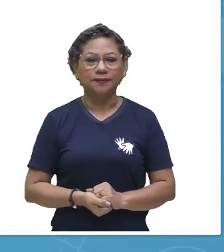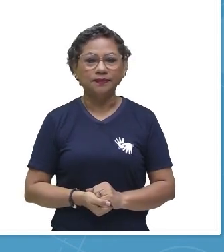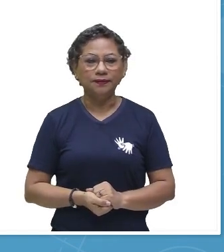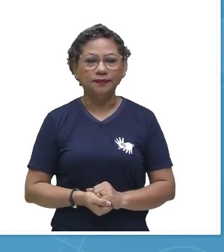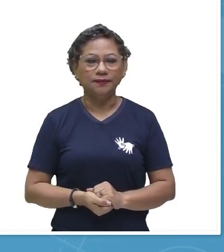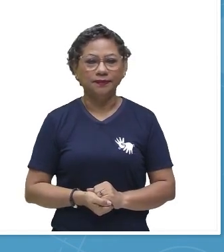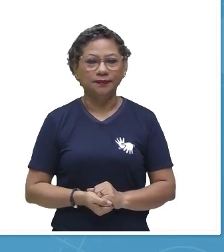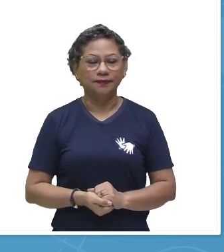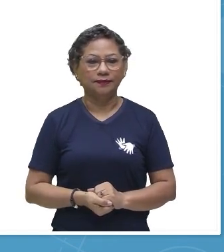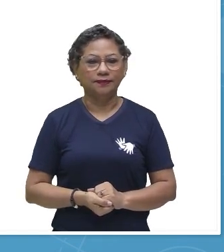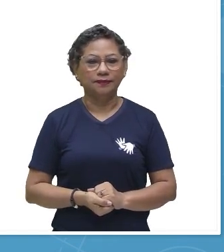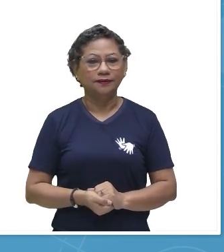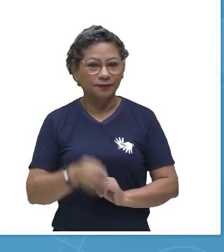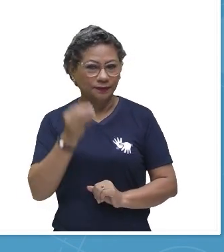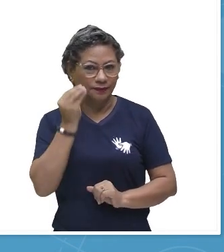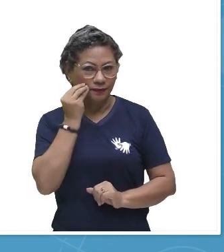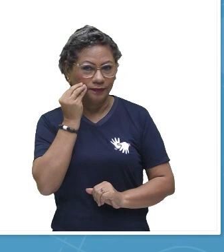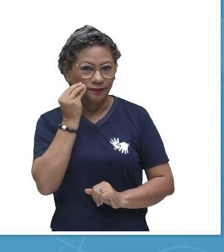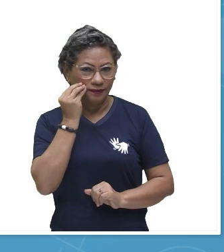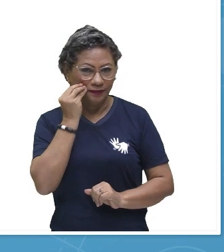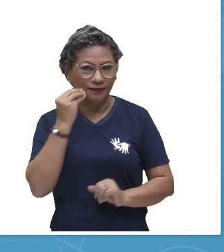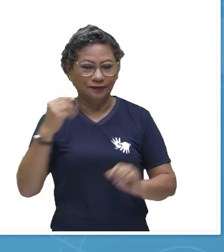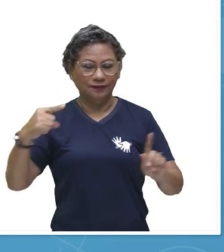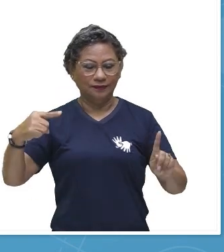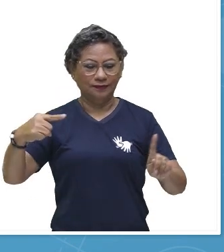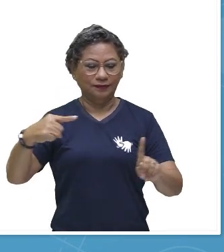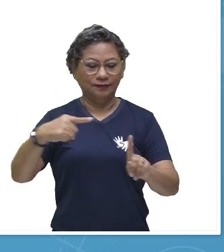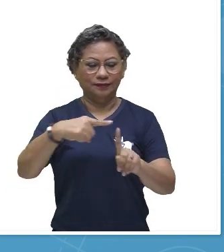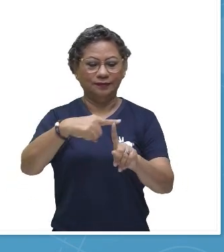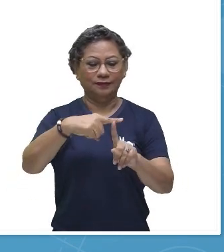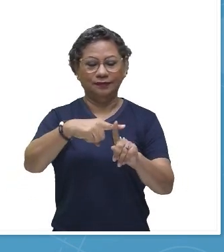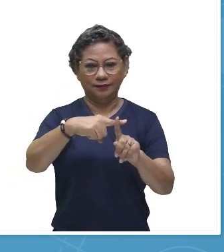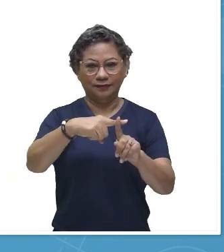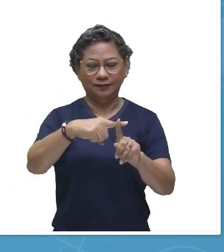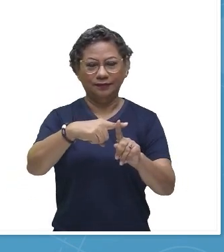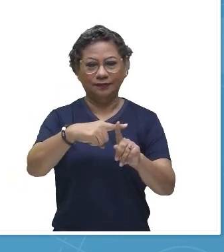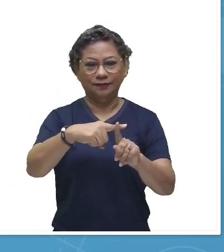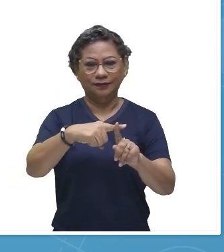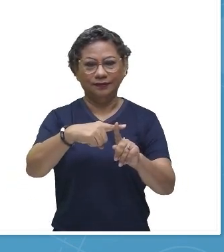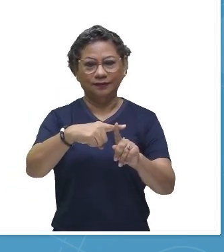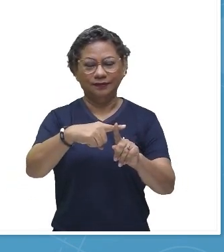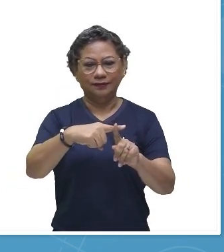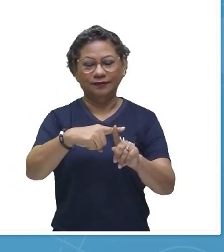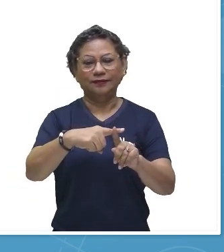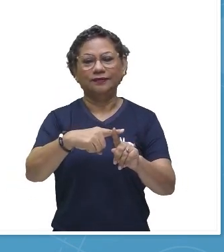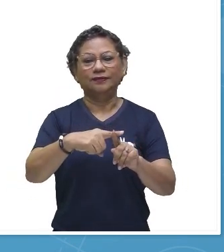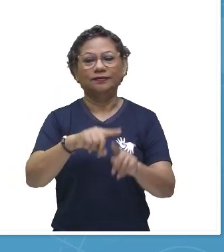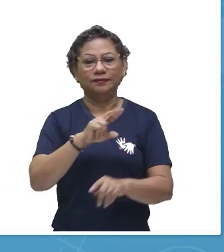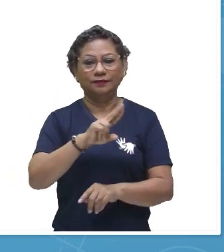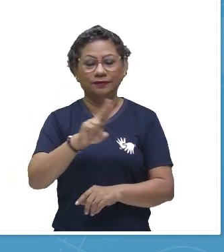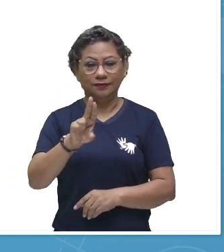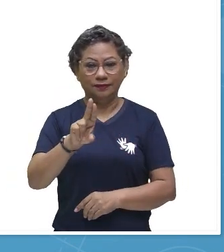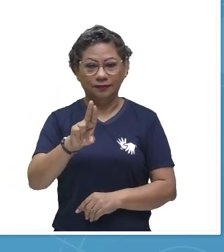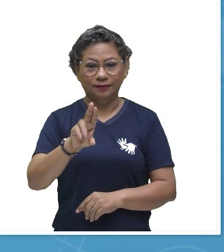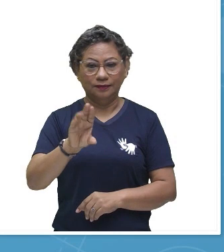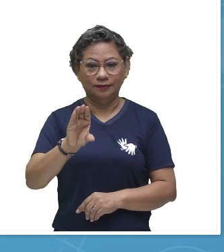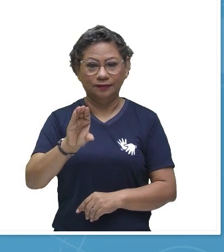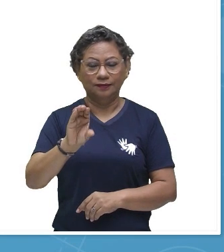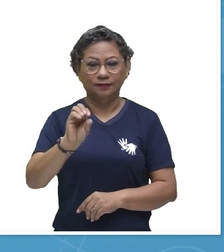Ó, tem um ponto aqui em que elas se encontram. Então, elas são retas concorrentes.